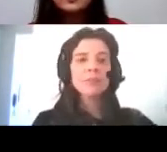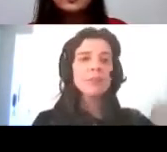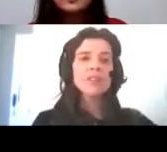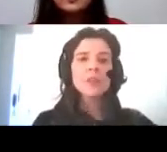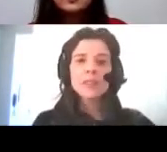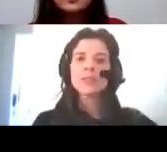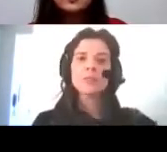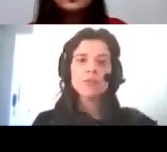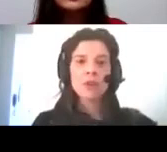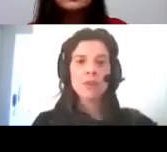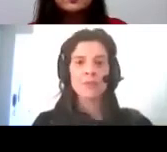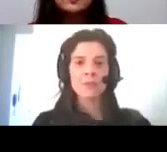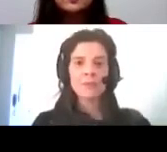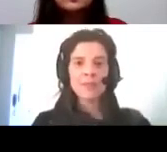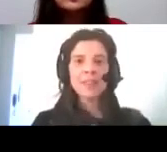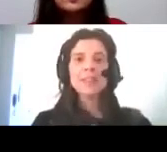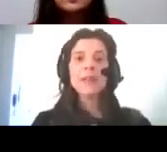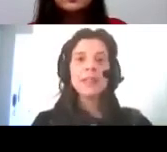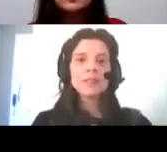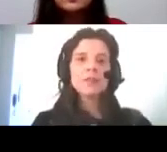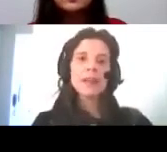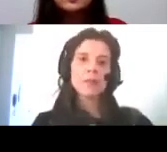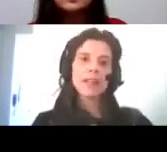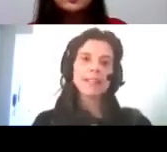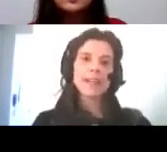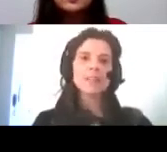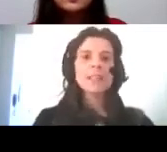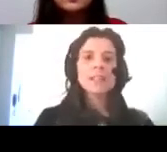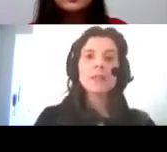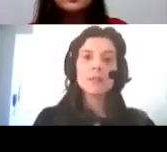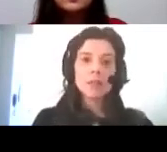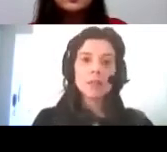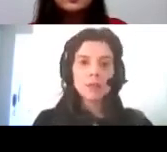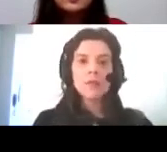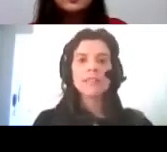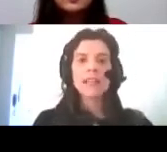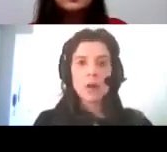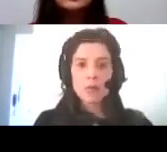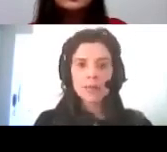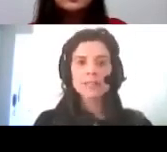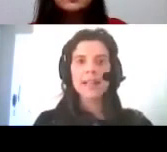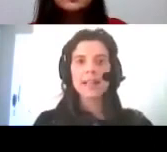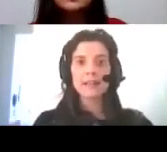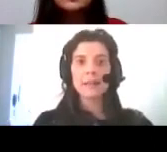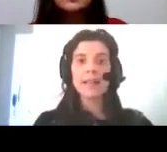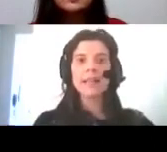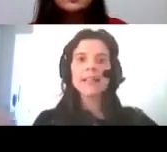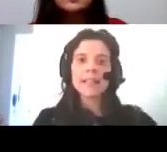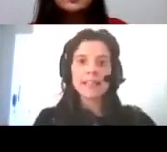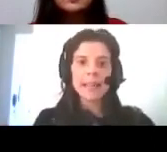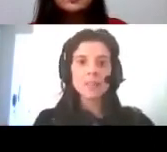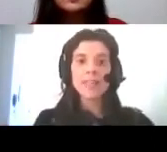estão passando por muita dificuldade quando chovem? Então, isso é a moralidade. Então, eu vou fazer algo que está além